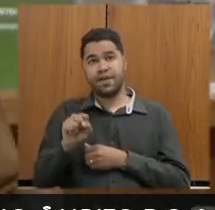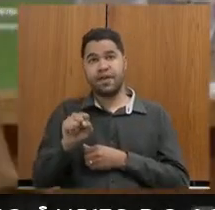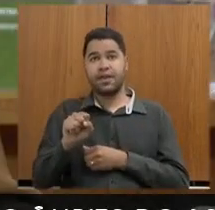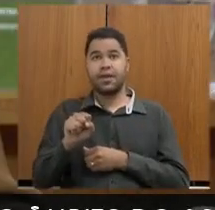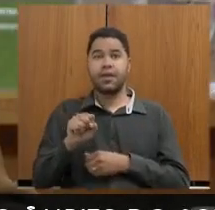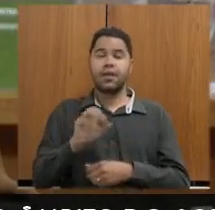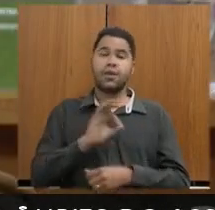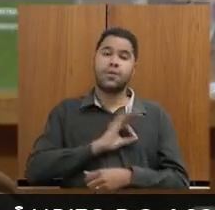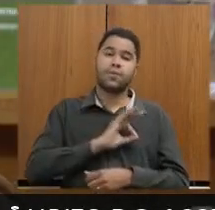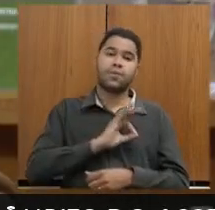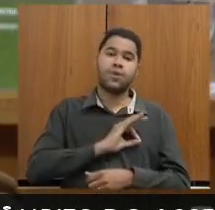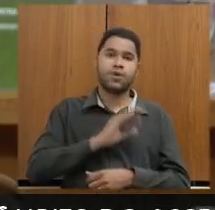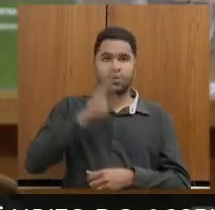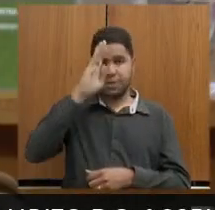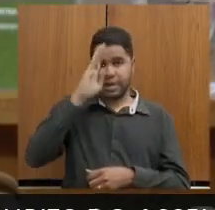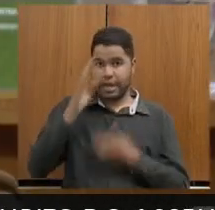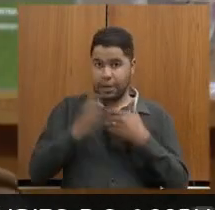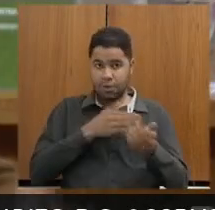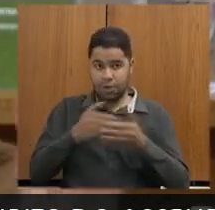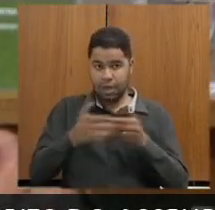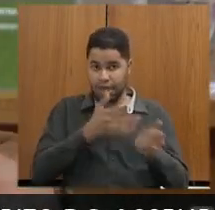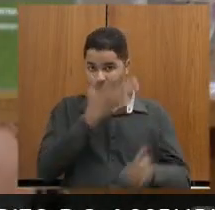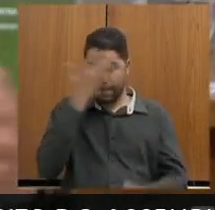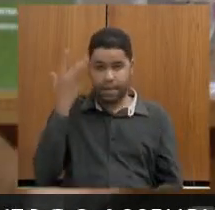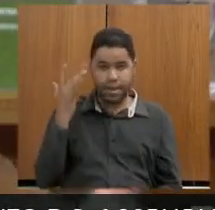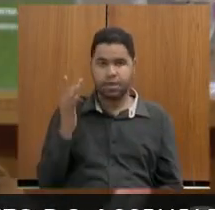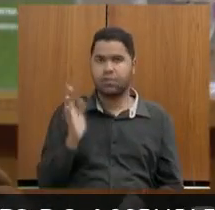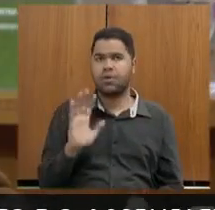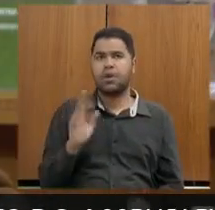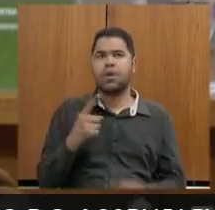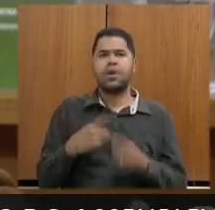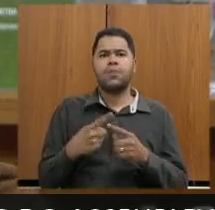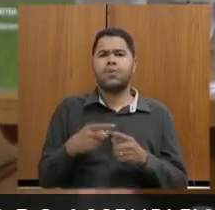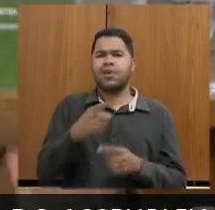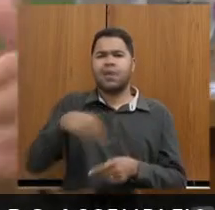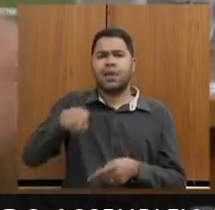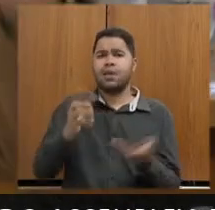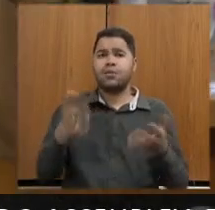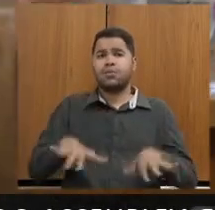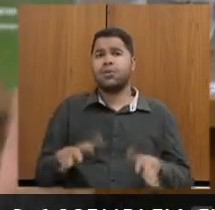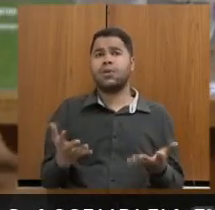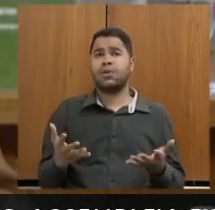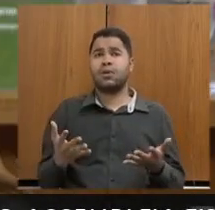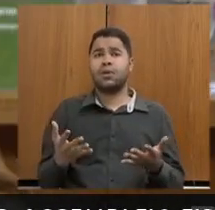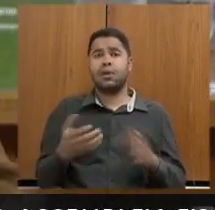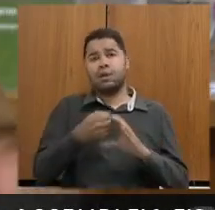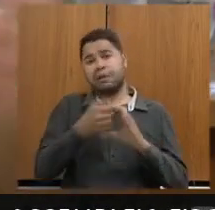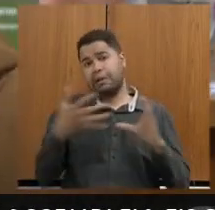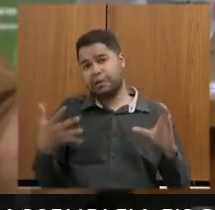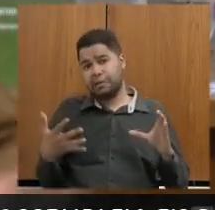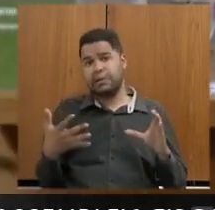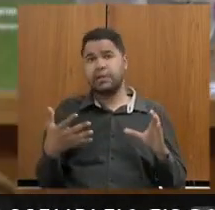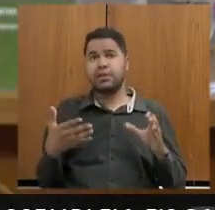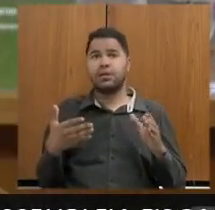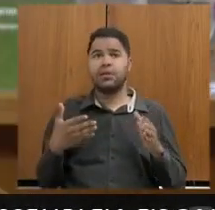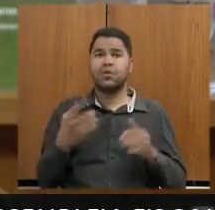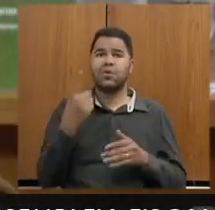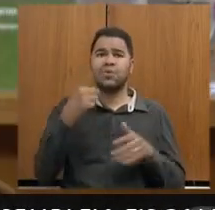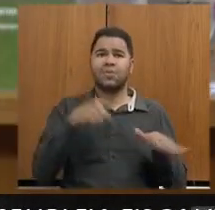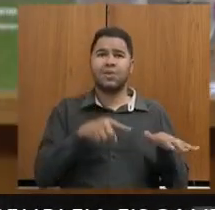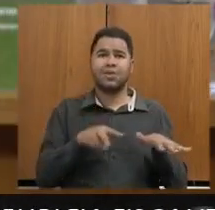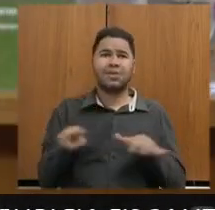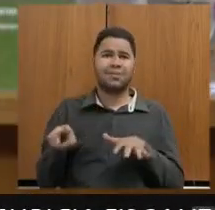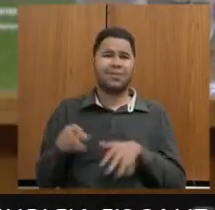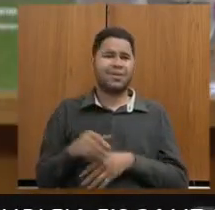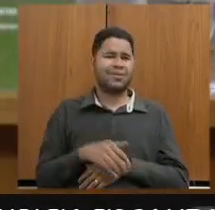por isso é policial militar não é para qualquer um né nem porque a pessoa não quer ela às vezes das características Então chega lá passa uma semana